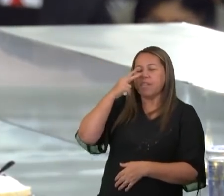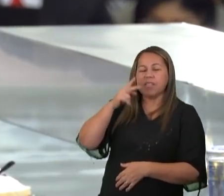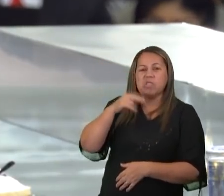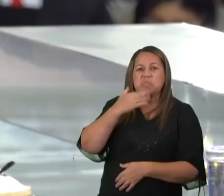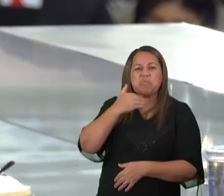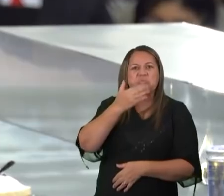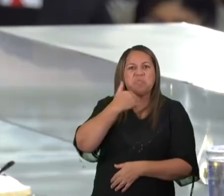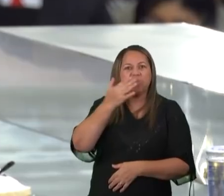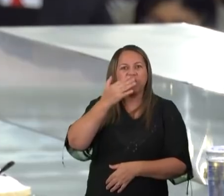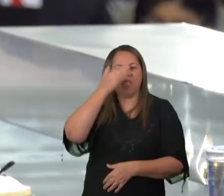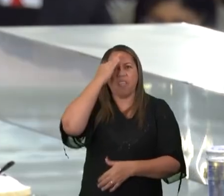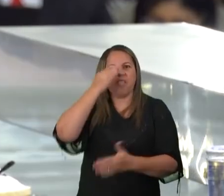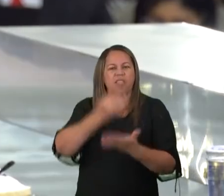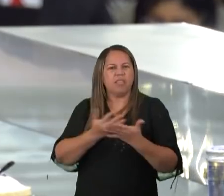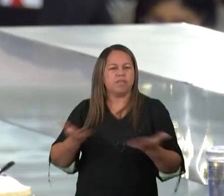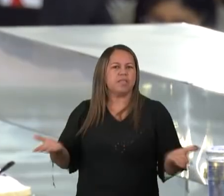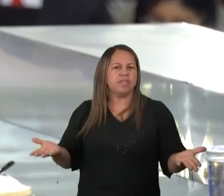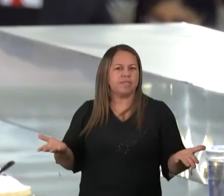Igreja Tomé.